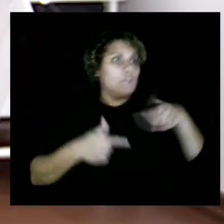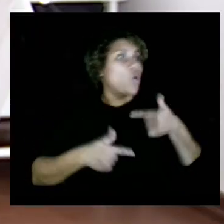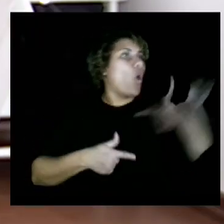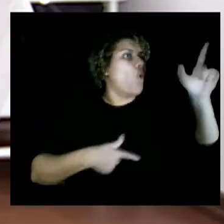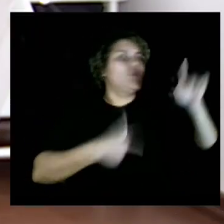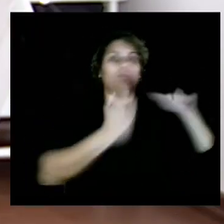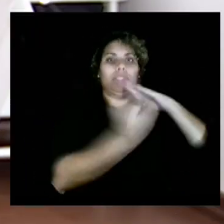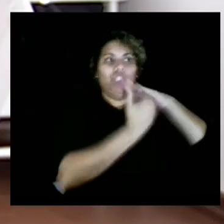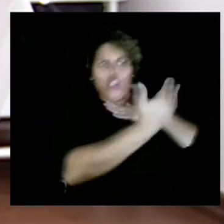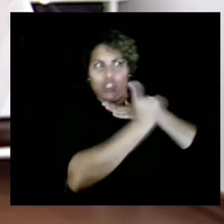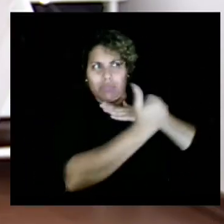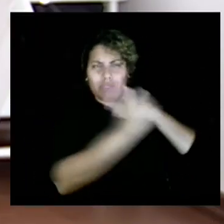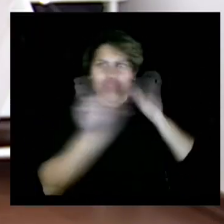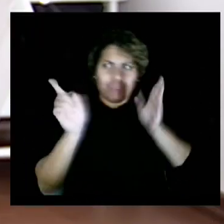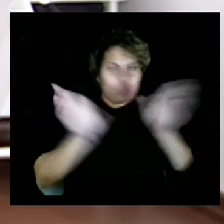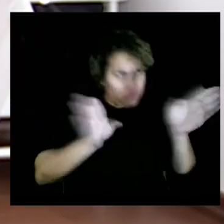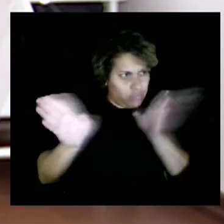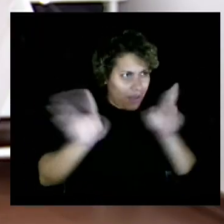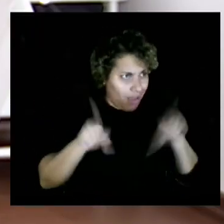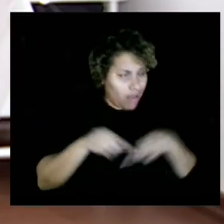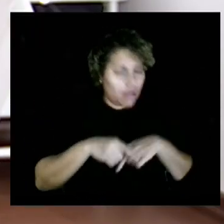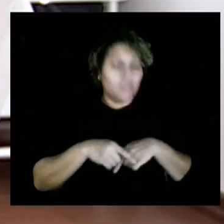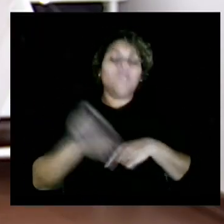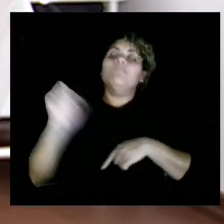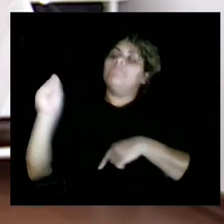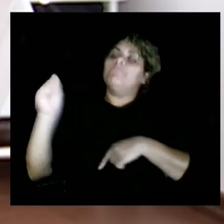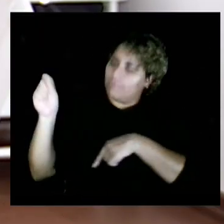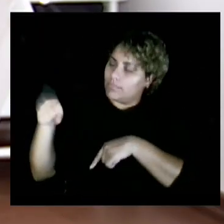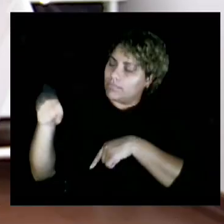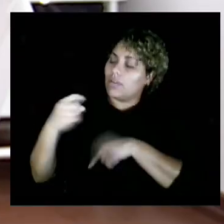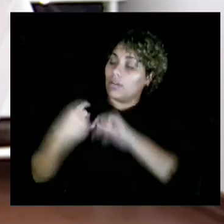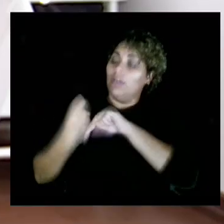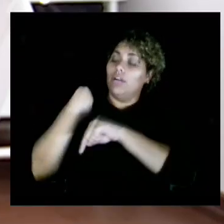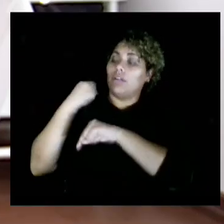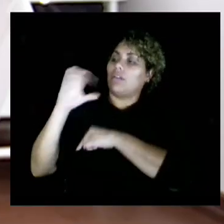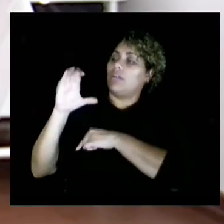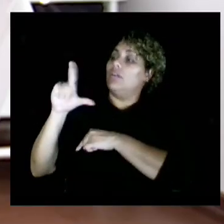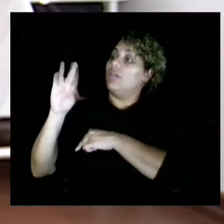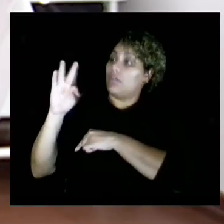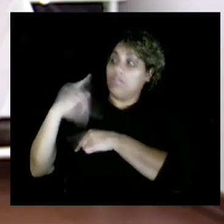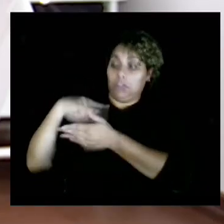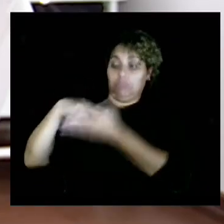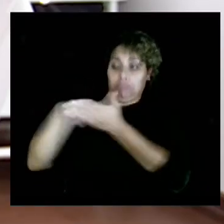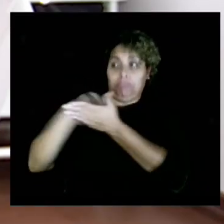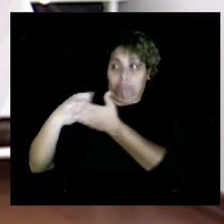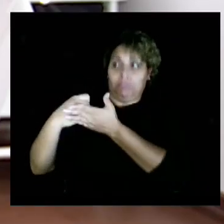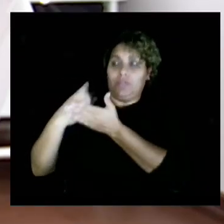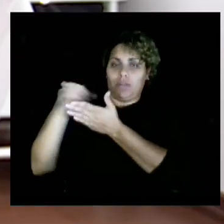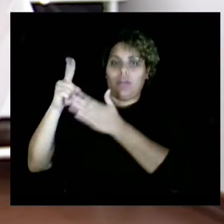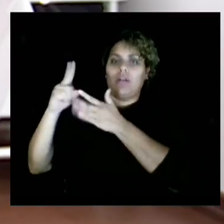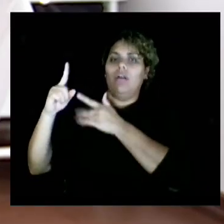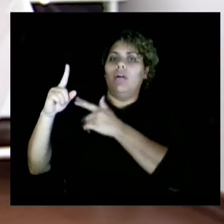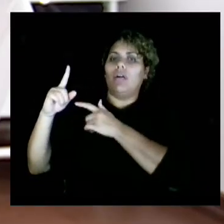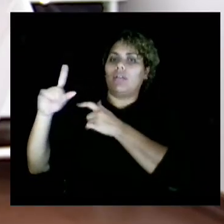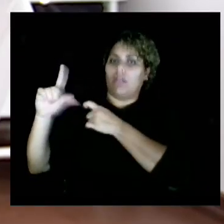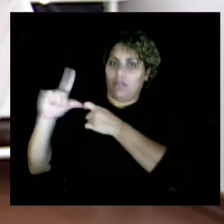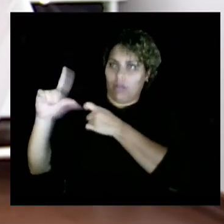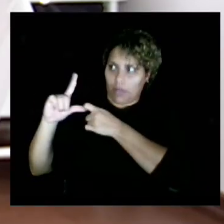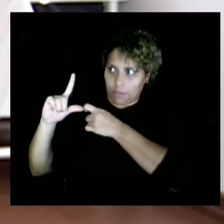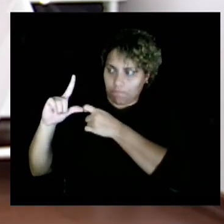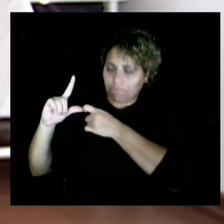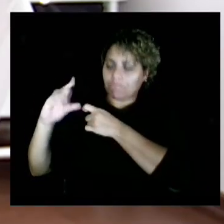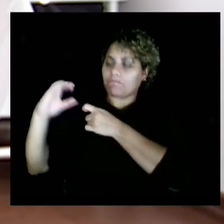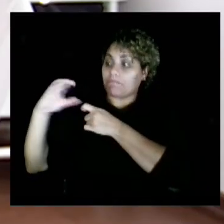fiquei fixa, que eu cheguei a ficar CLT fixa numa clínica, eu atendia aqui de manhã e lá à tarde e noite. Quando